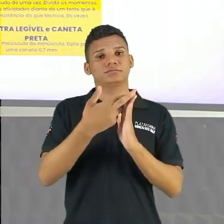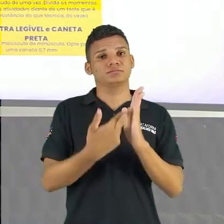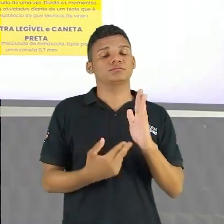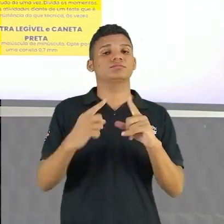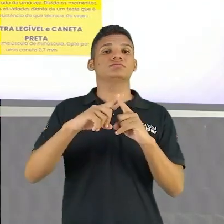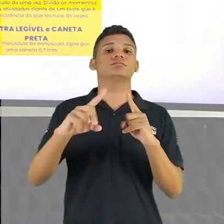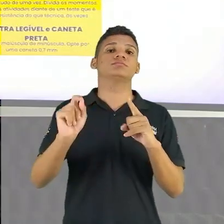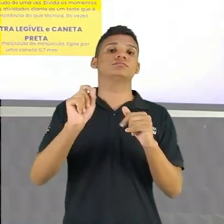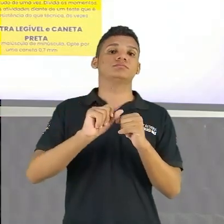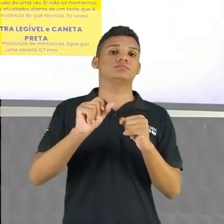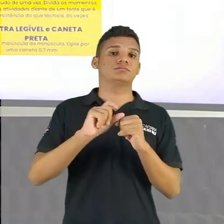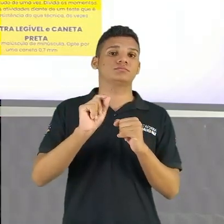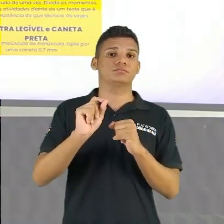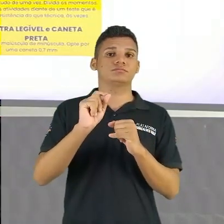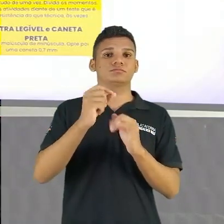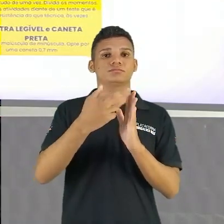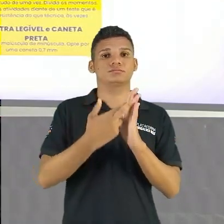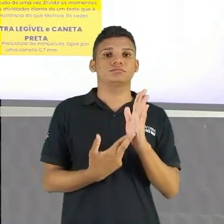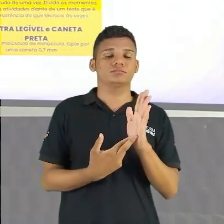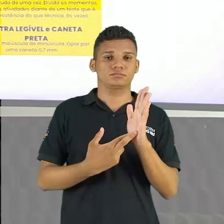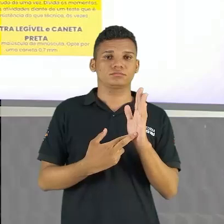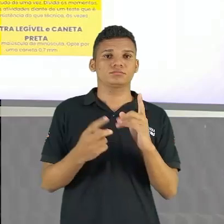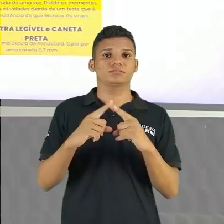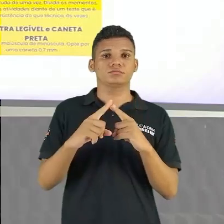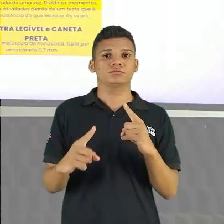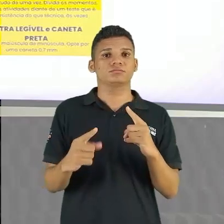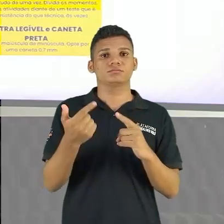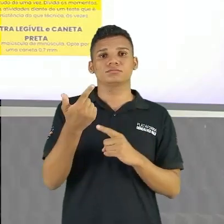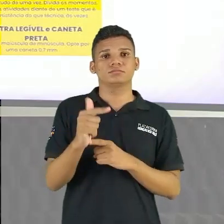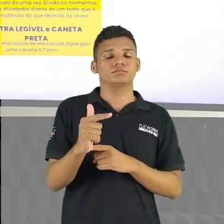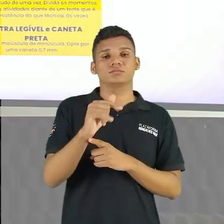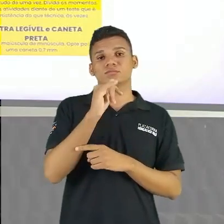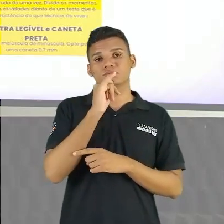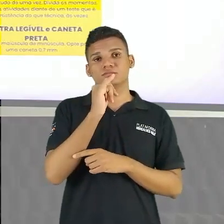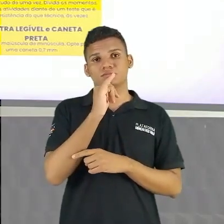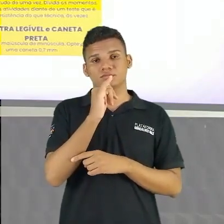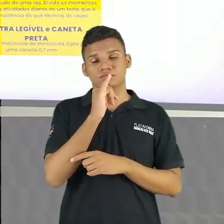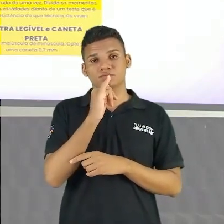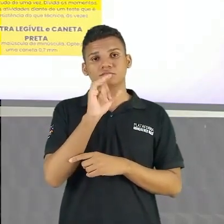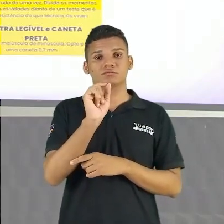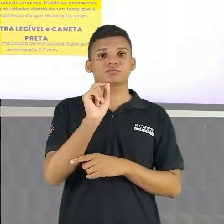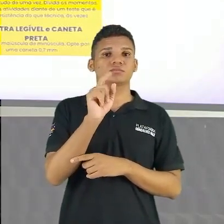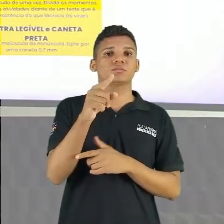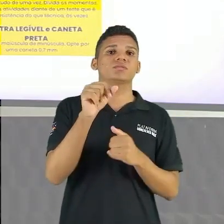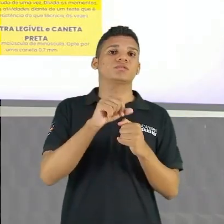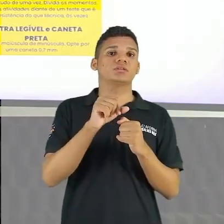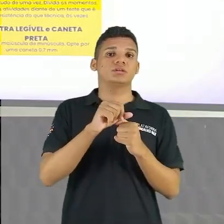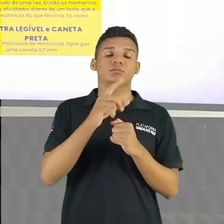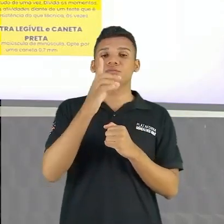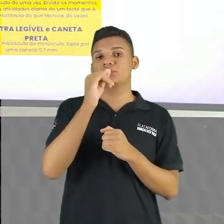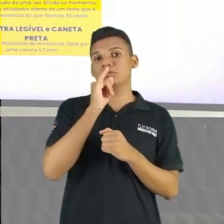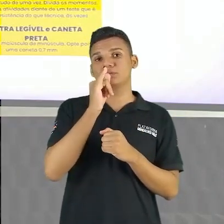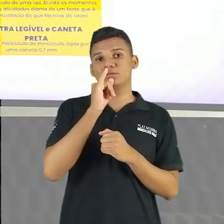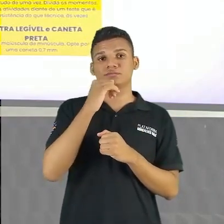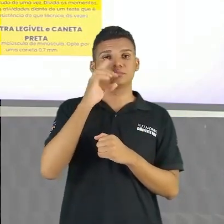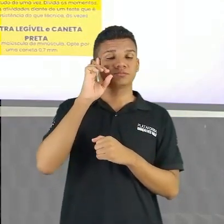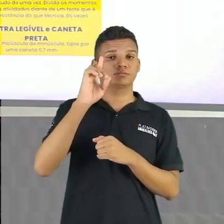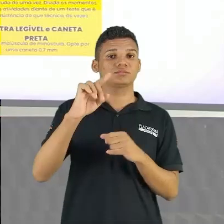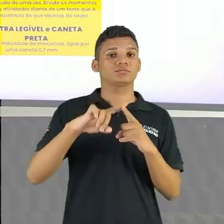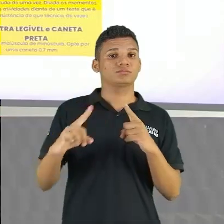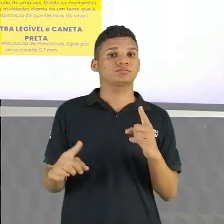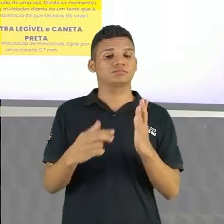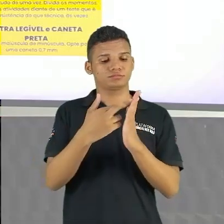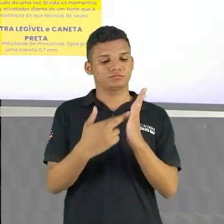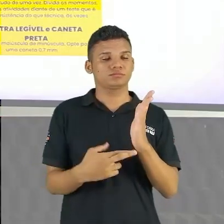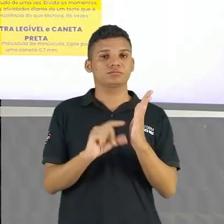inspiração de uma redação Definitivamente não é um critério para você levar no dia da prova lembre-se que redação é